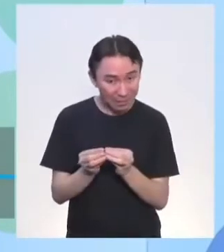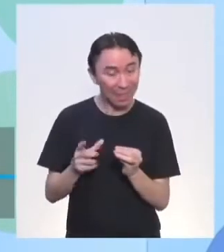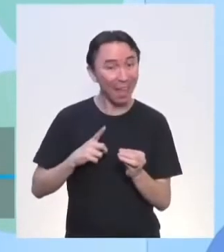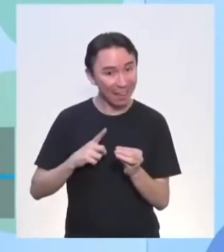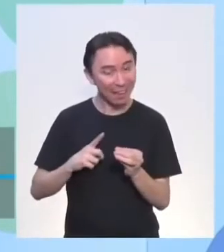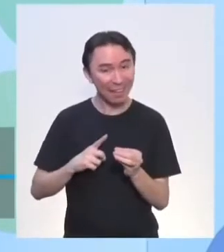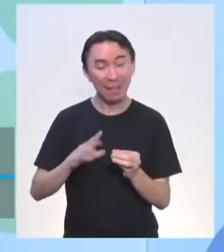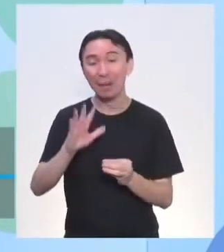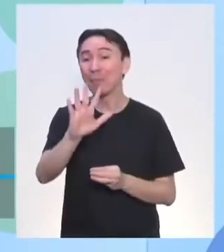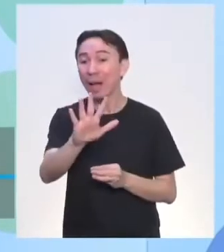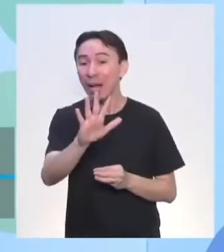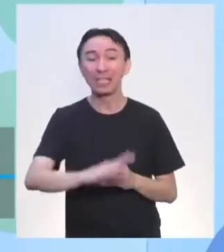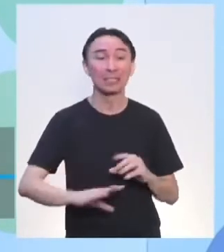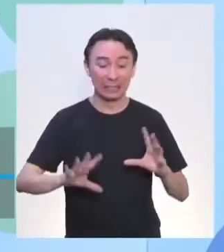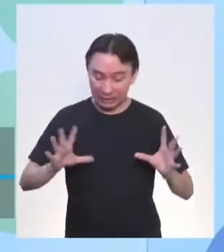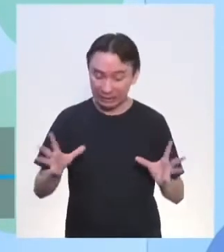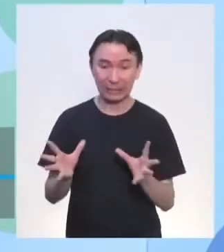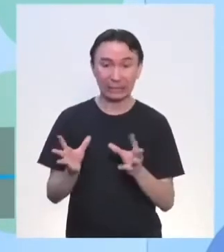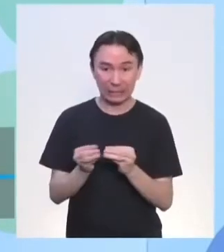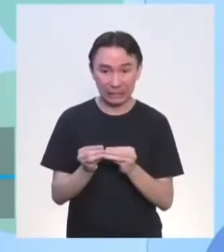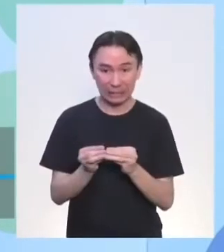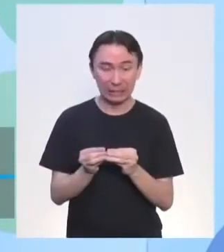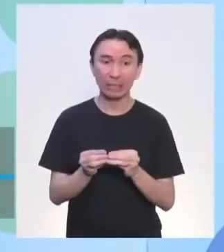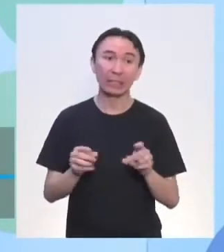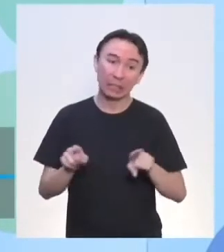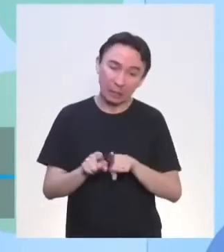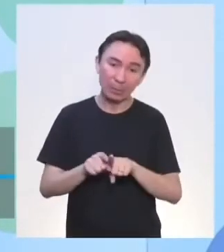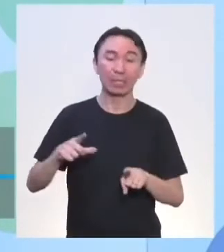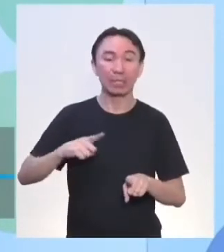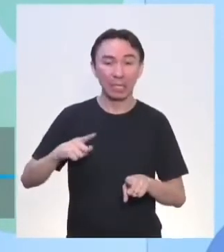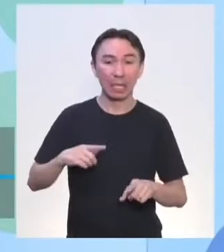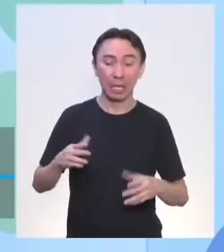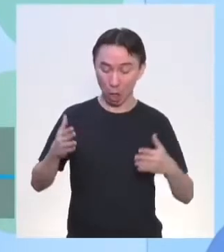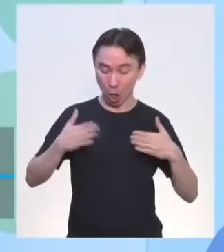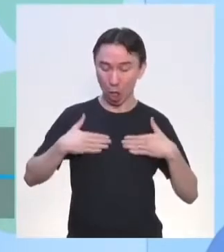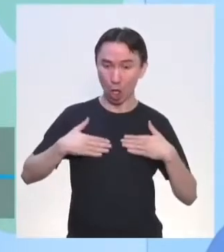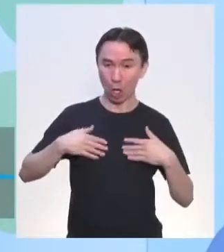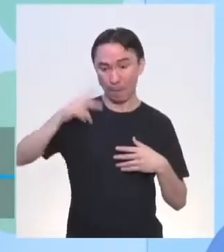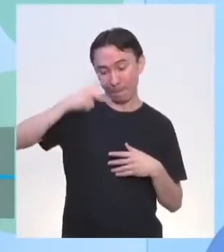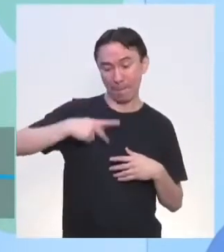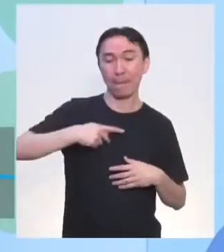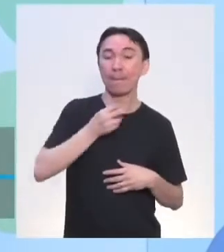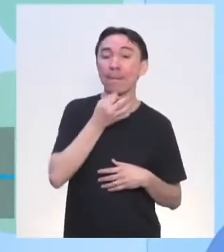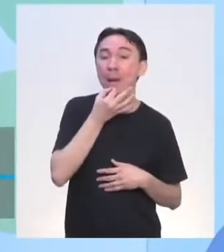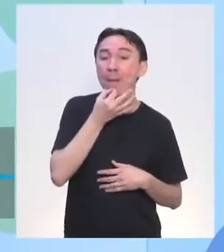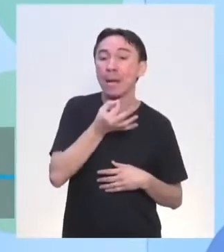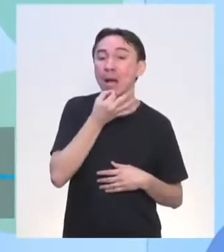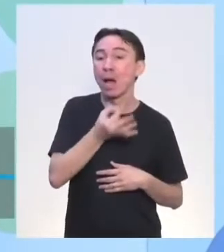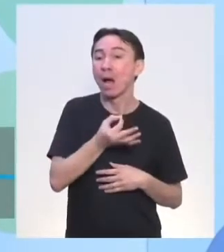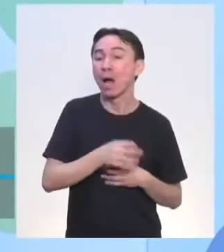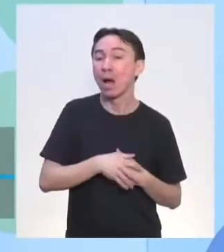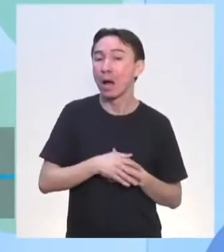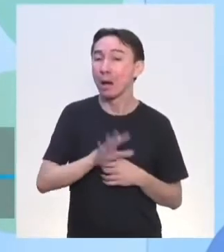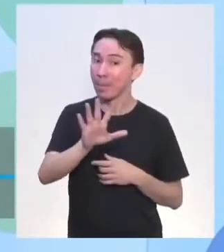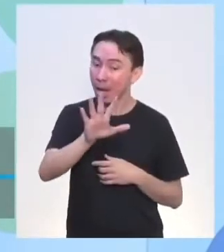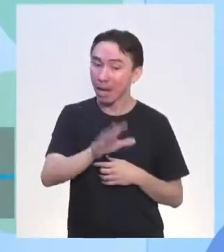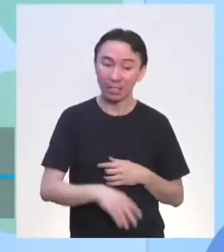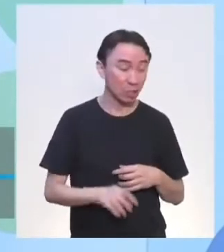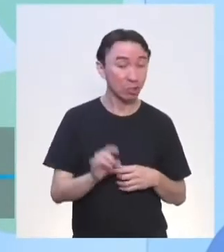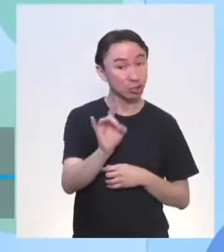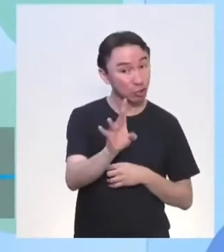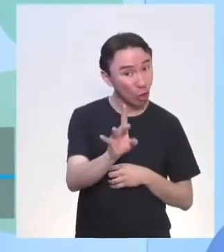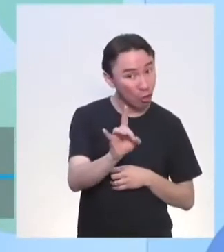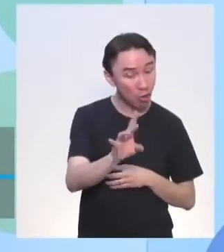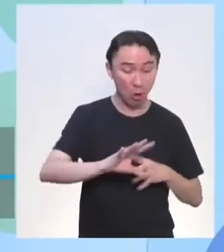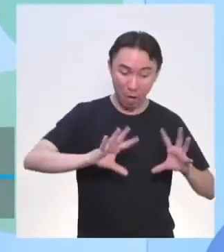procura trazer também o posicionamento crítico, né? A opinião. Né? Já no resumo, não. Quando você está fazendo simplesmente